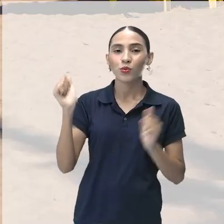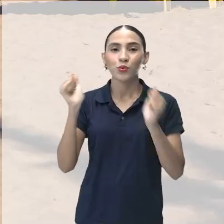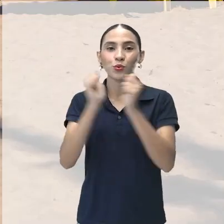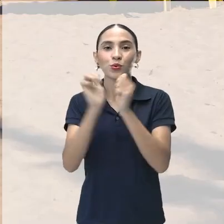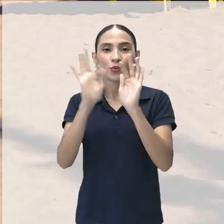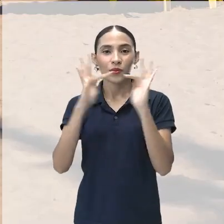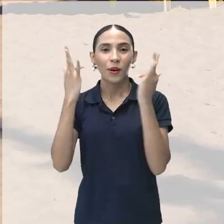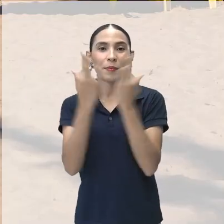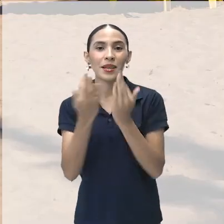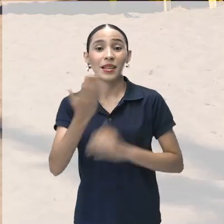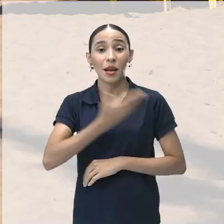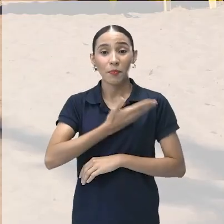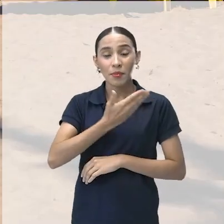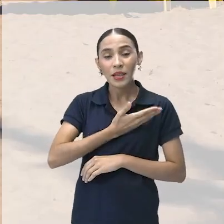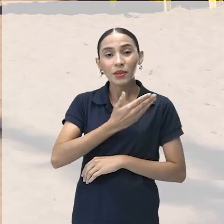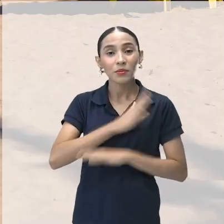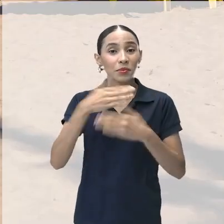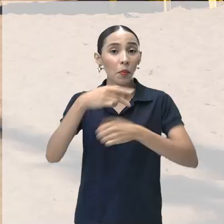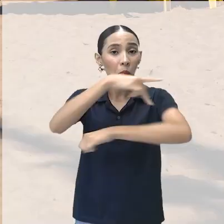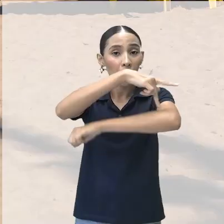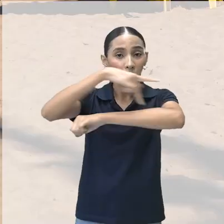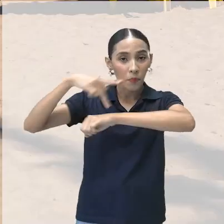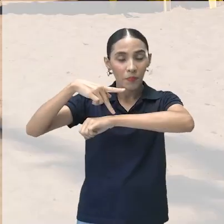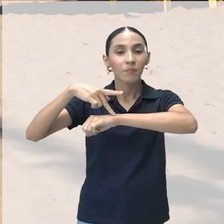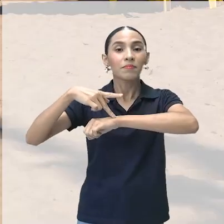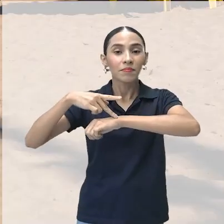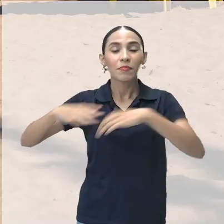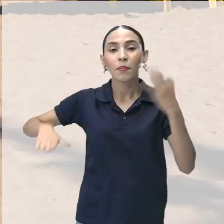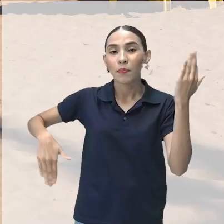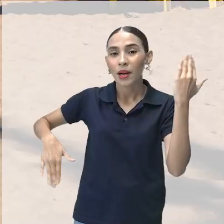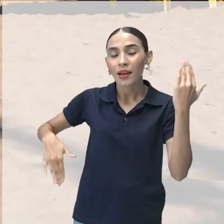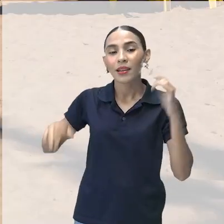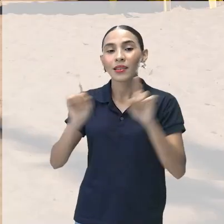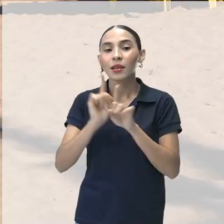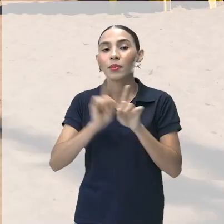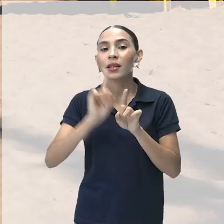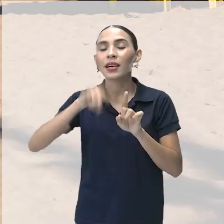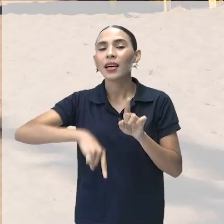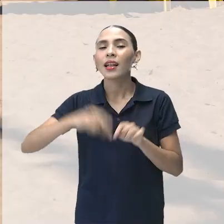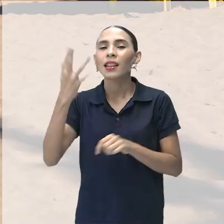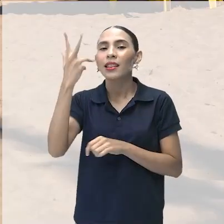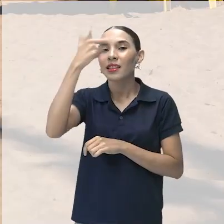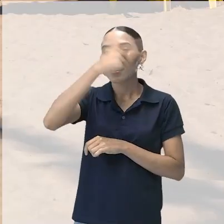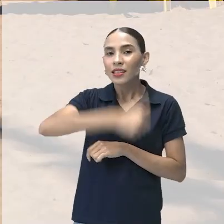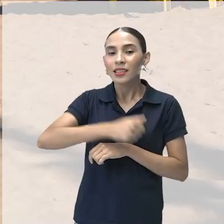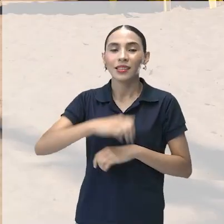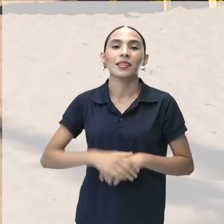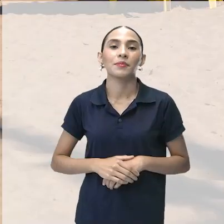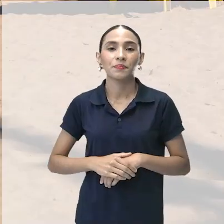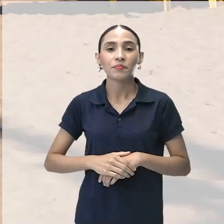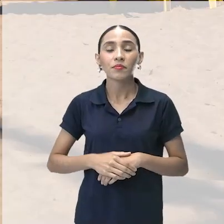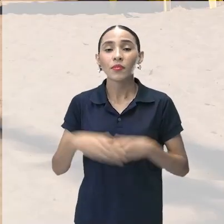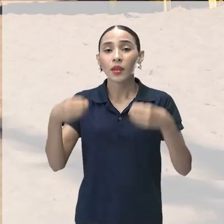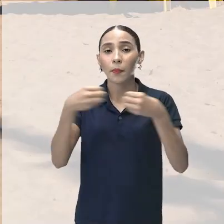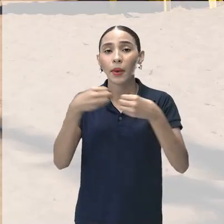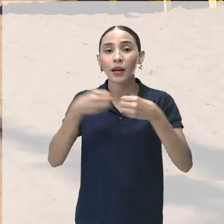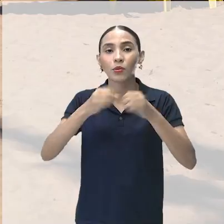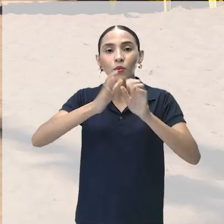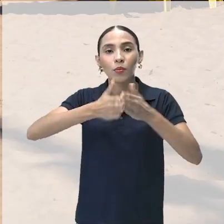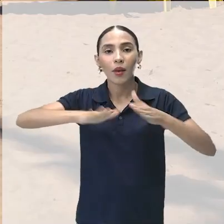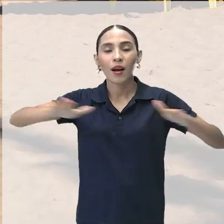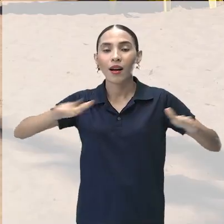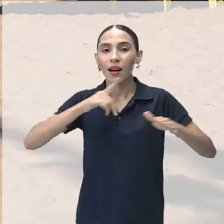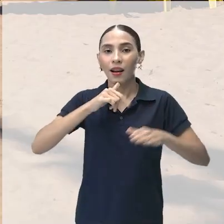amigos. É a praia da Ponta Negra, como eu falei para vocês, e ela é uma praia linda que fica às margens do Rio